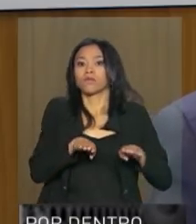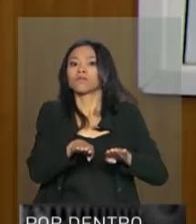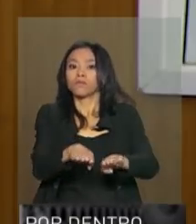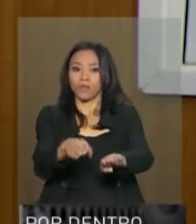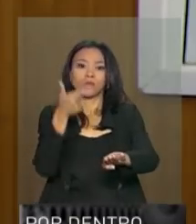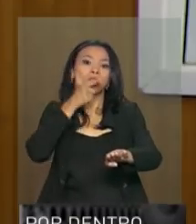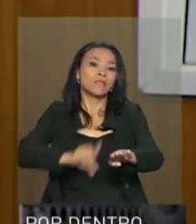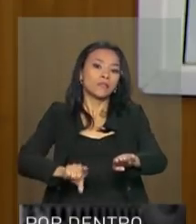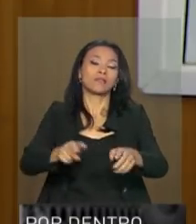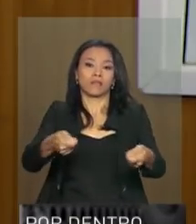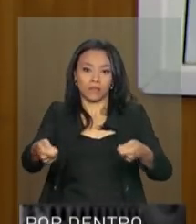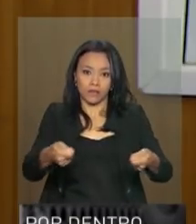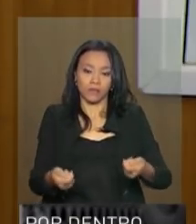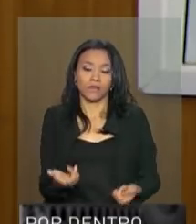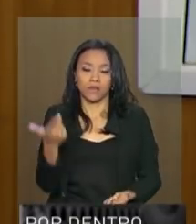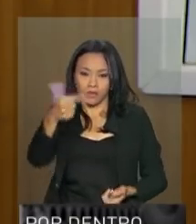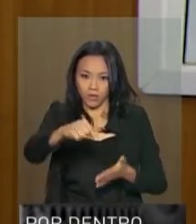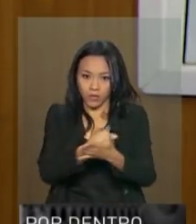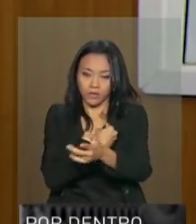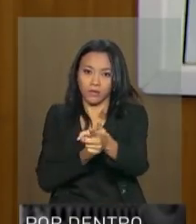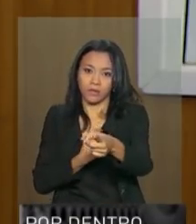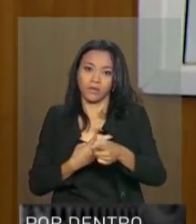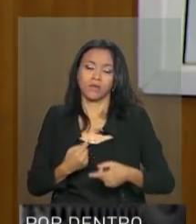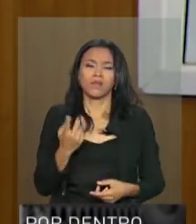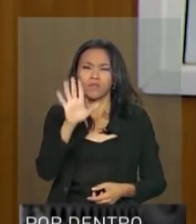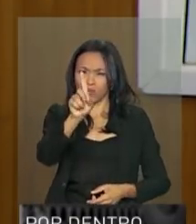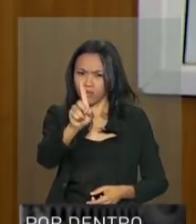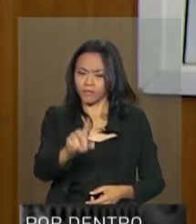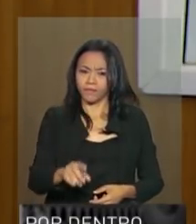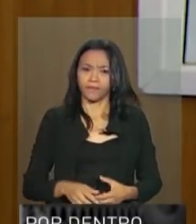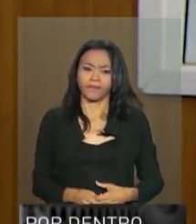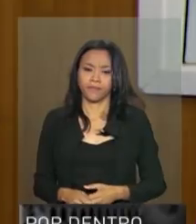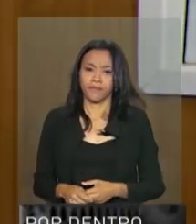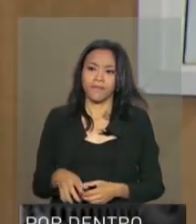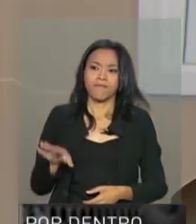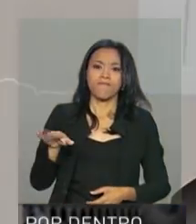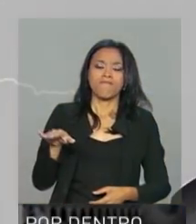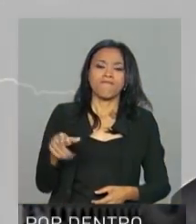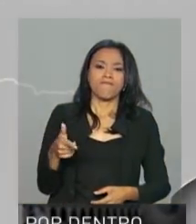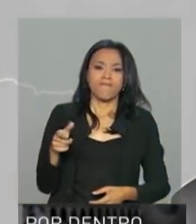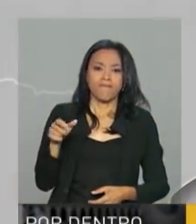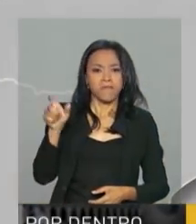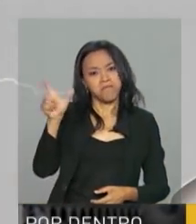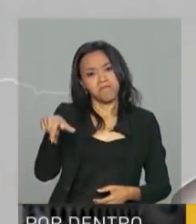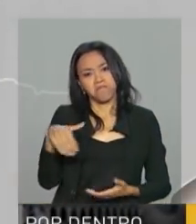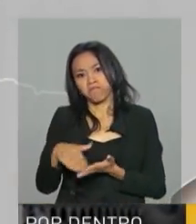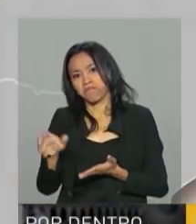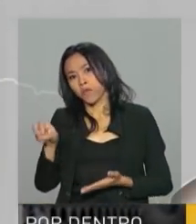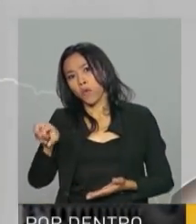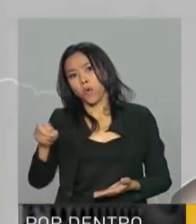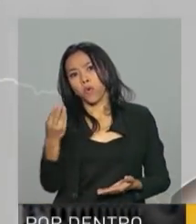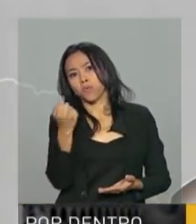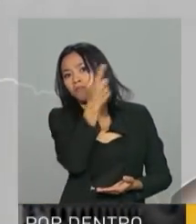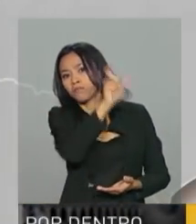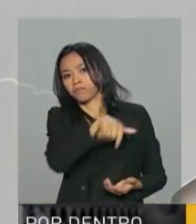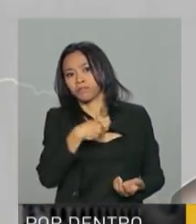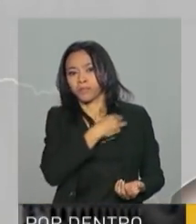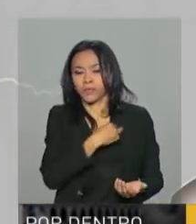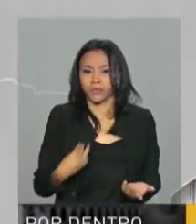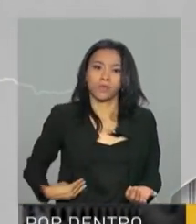Júnior Moreira, tem mais alguma pergunta? Só mais uma, tanto para o secretário ou para o ministro. A grande